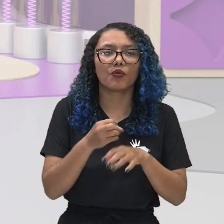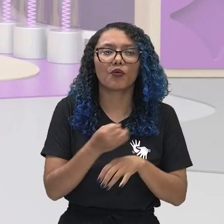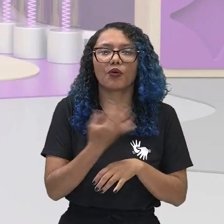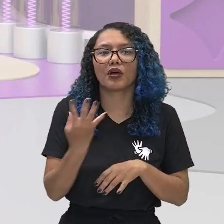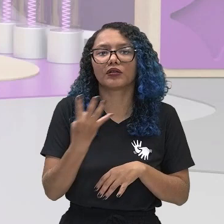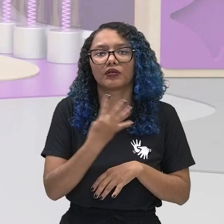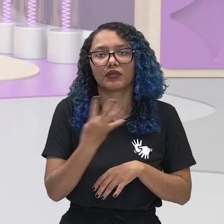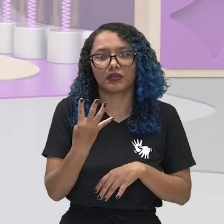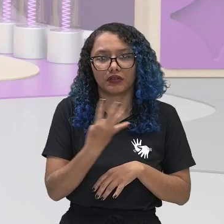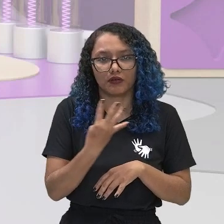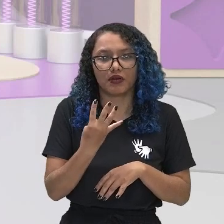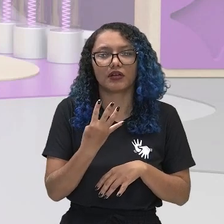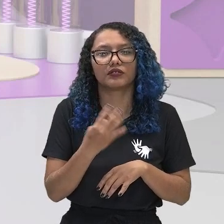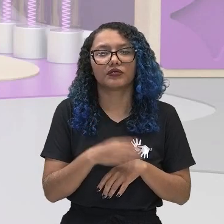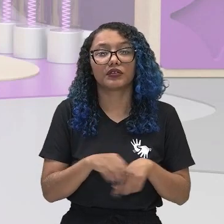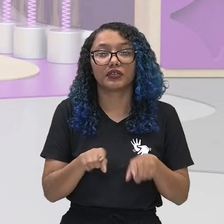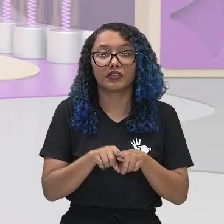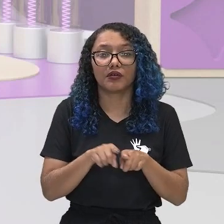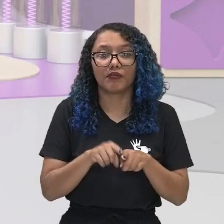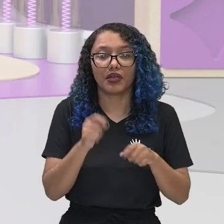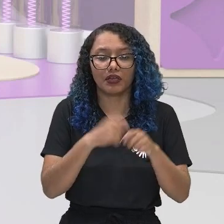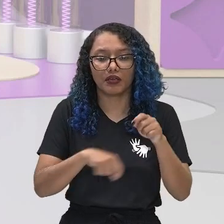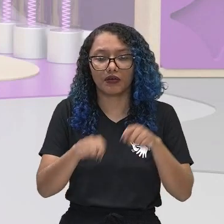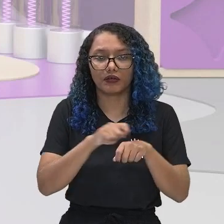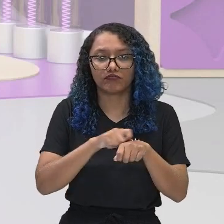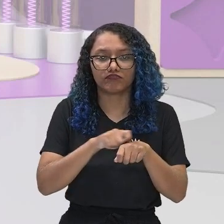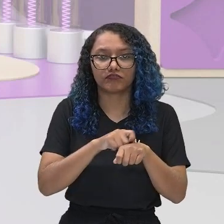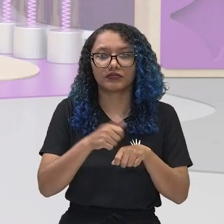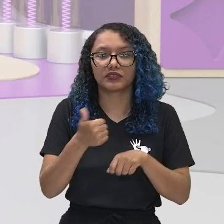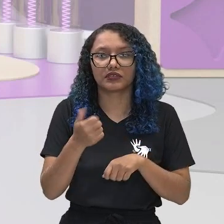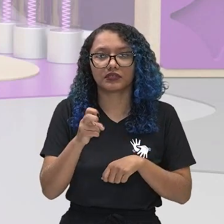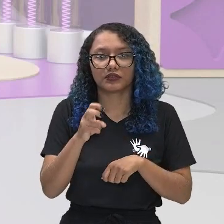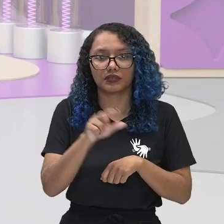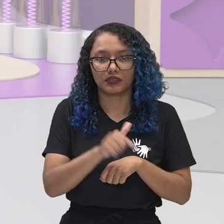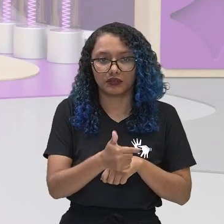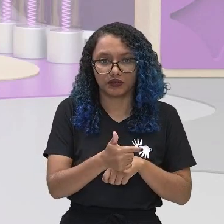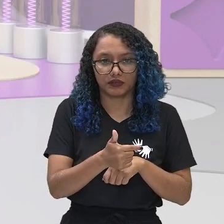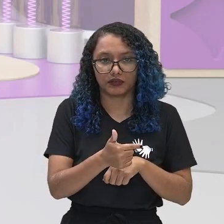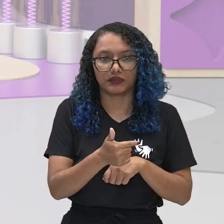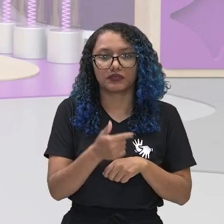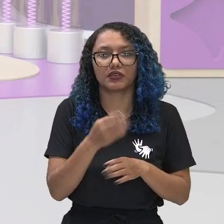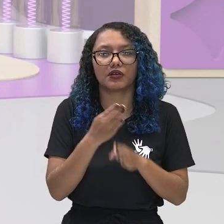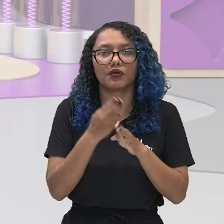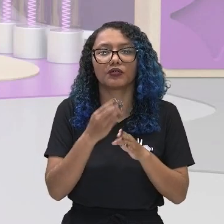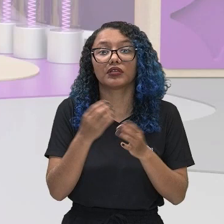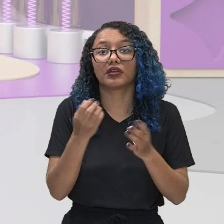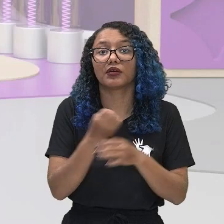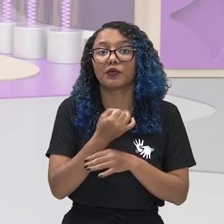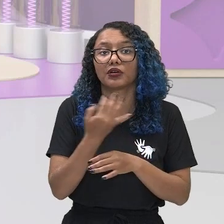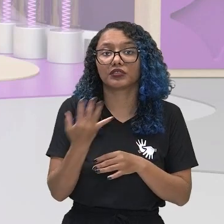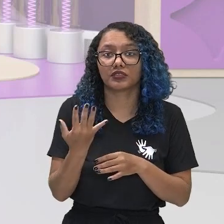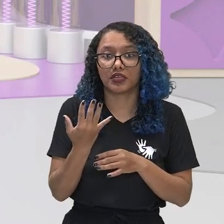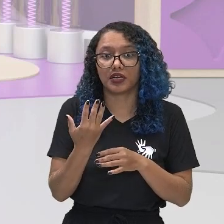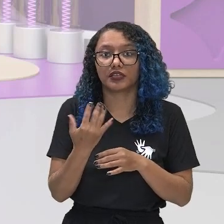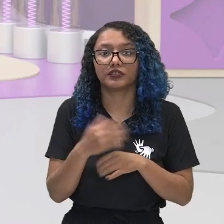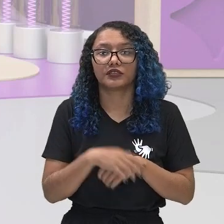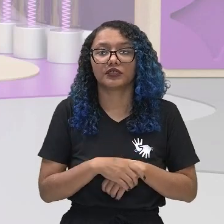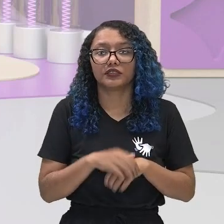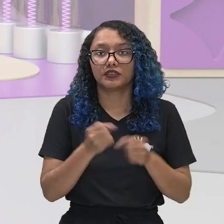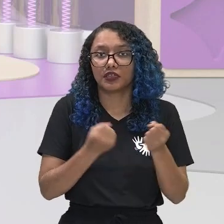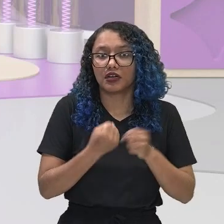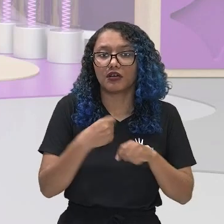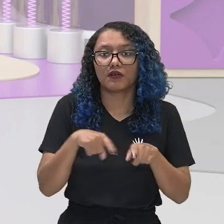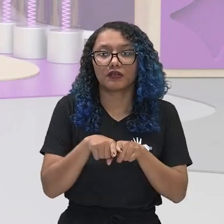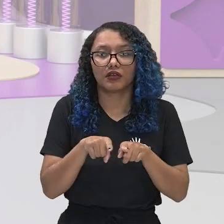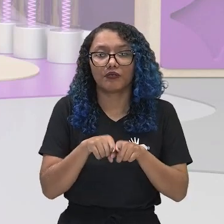152 rodas. Determine através de um sistema de equações a quantidade de carros e